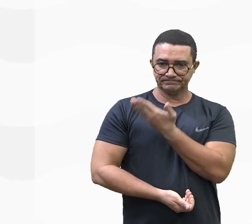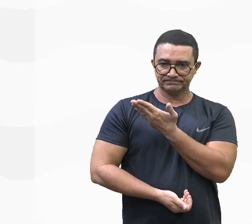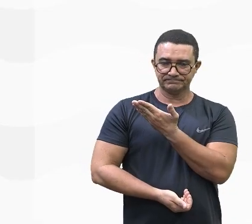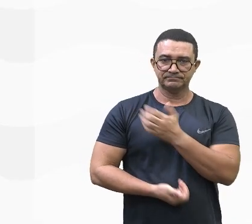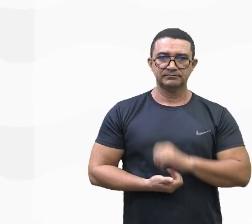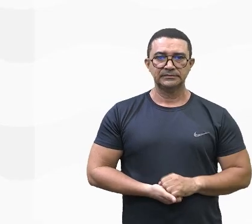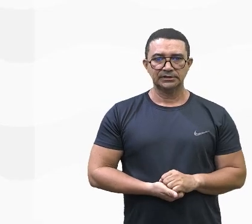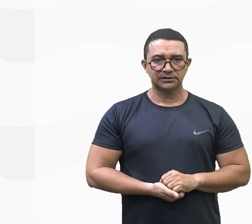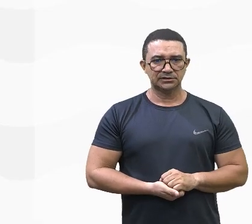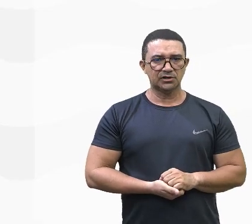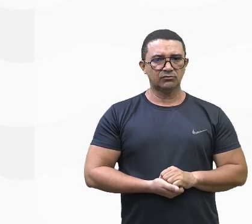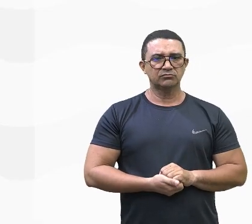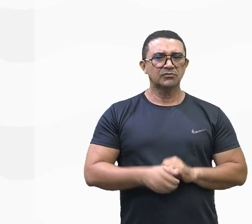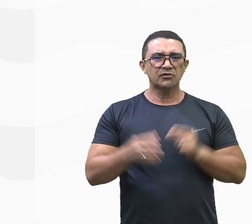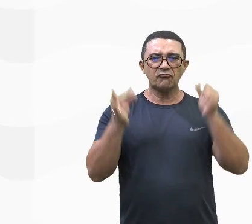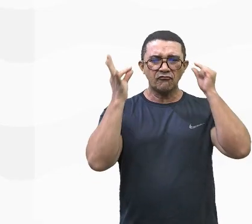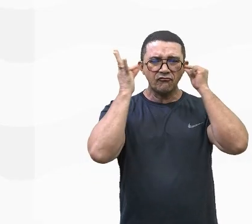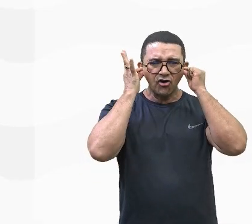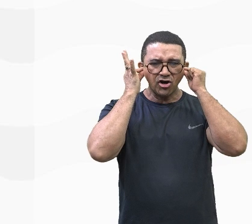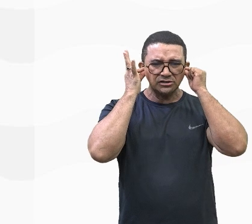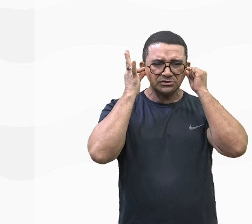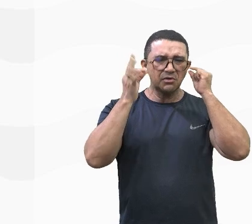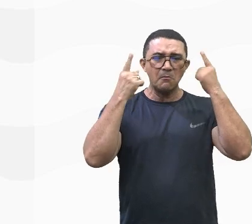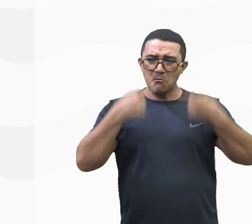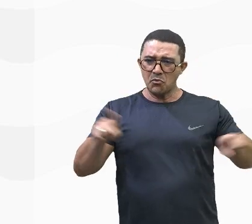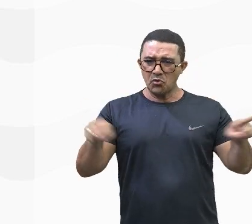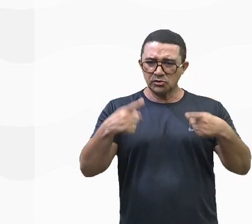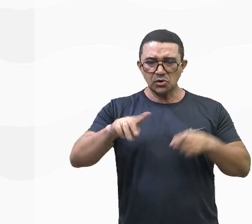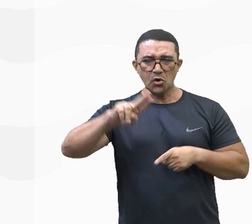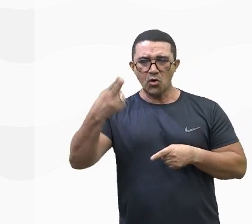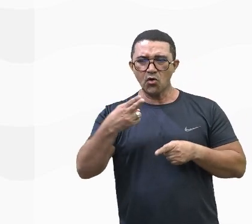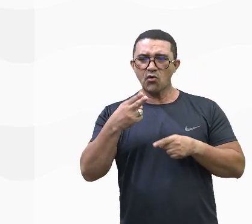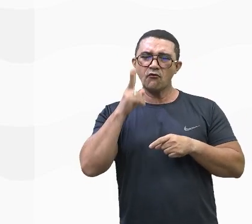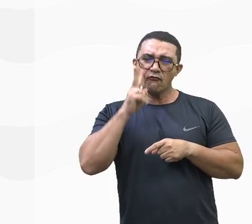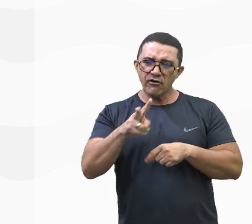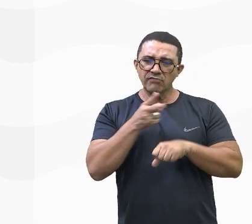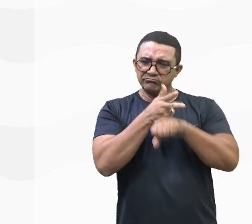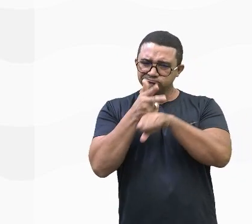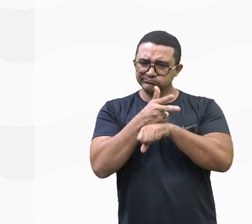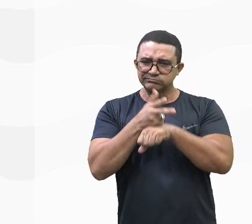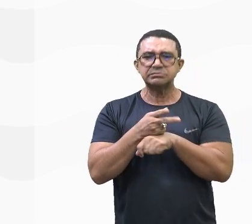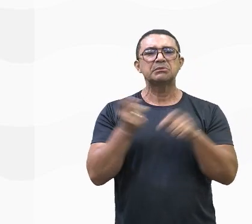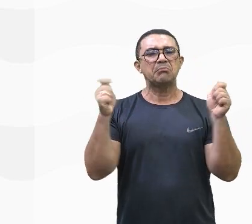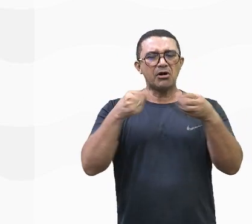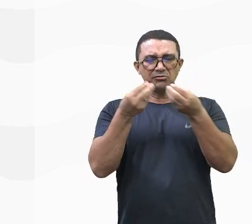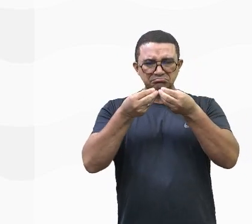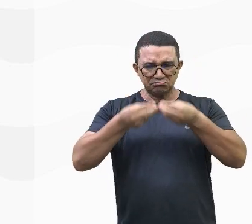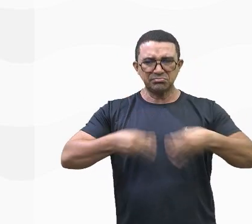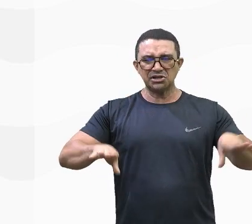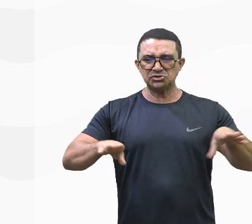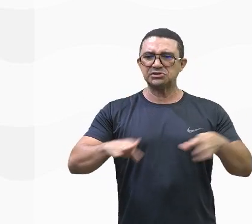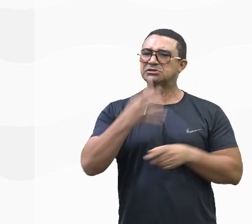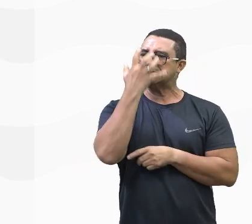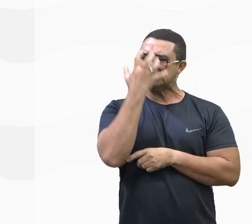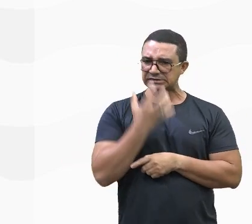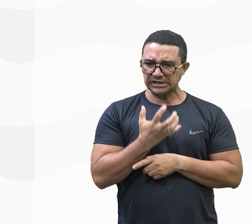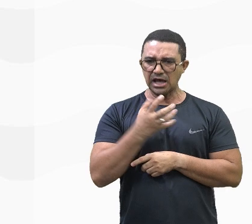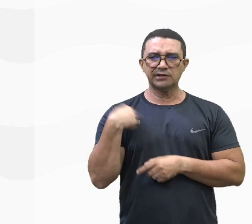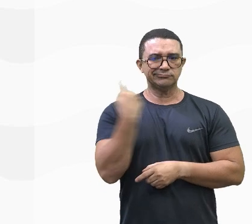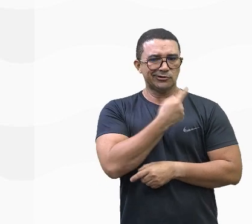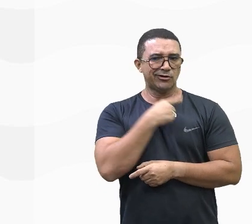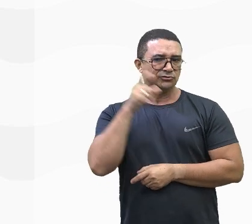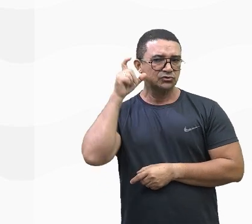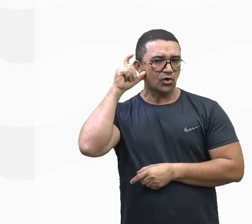aqui. Abusar dos fones de ouvido ao ouvir música ou ver vídeos pode prejudicar seriamente a nossa